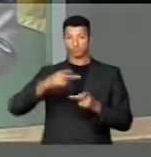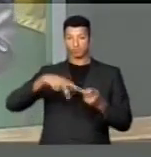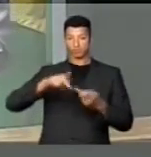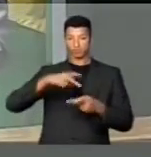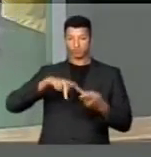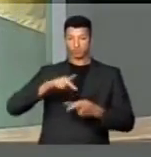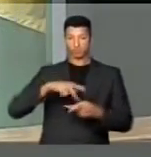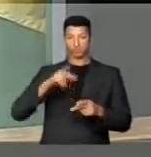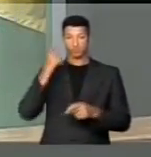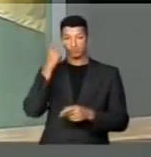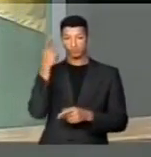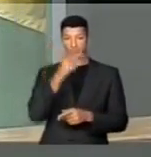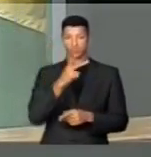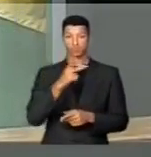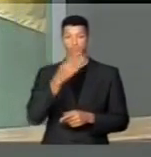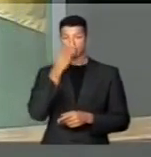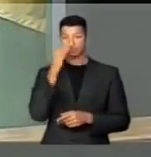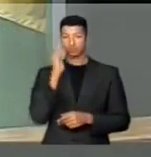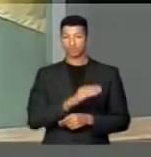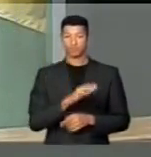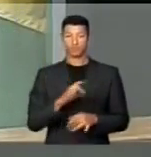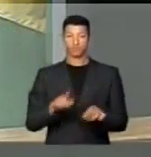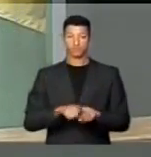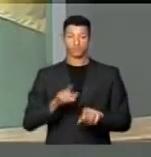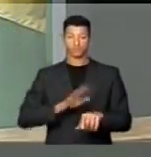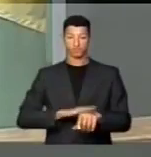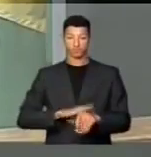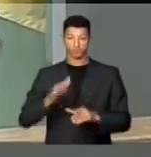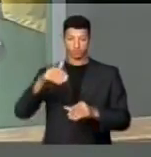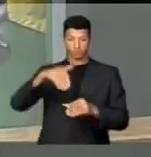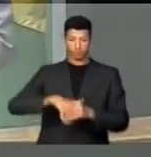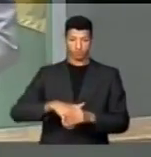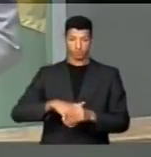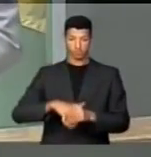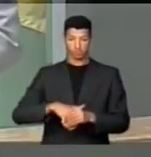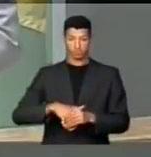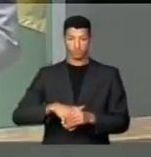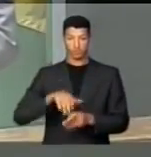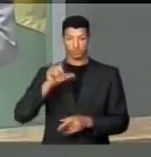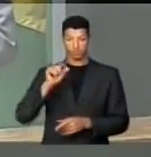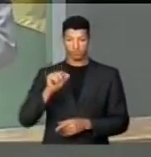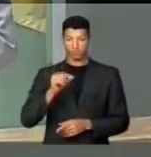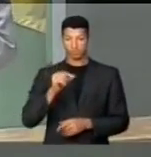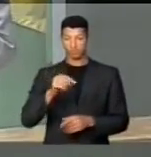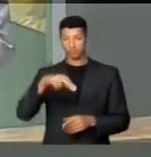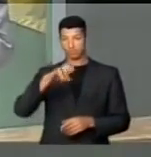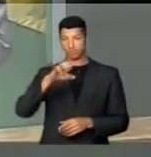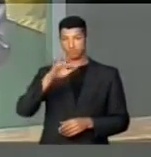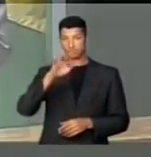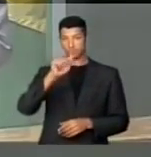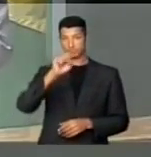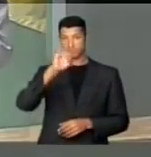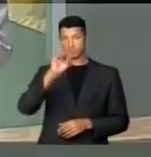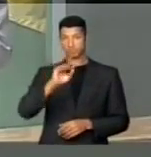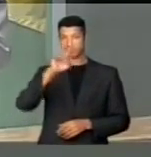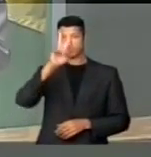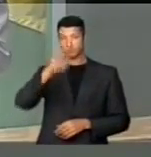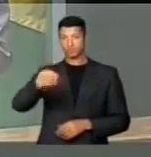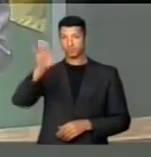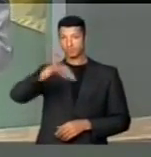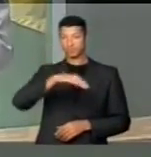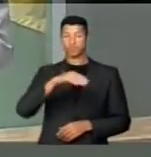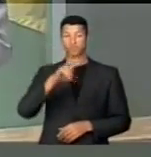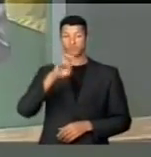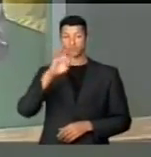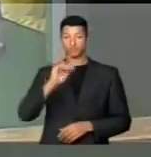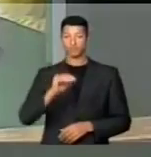planeta, para rejeitarmos, na hora da votação, este nefasto veto,